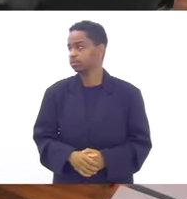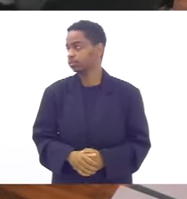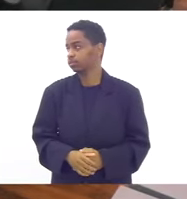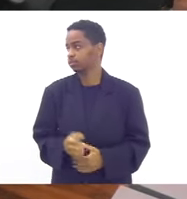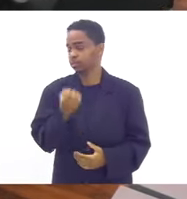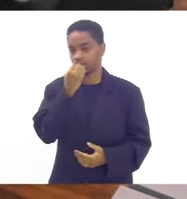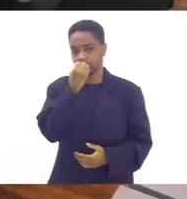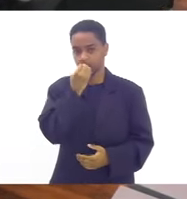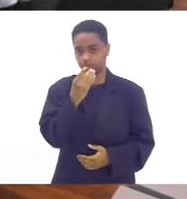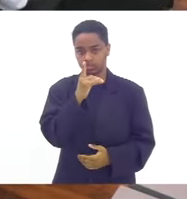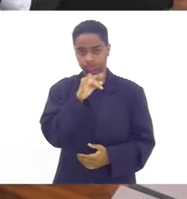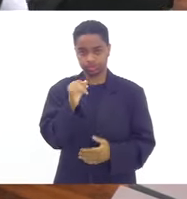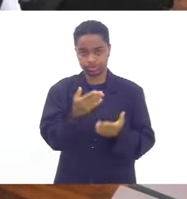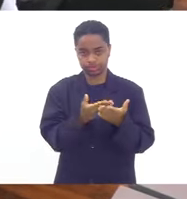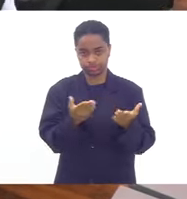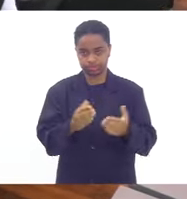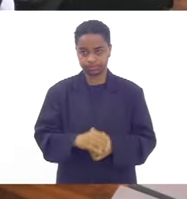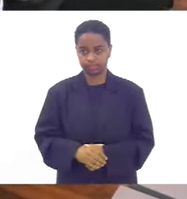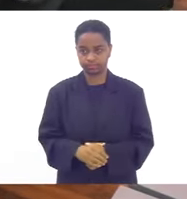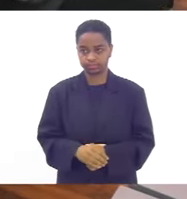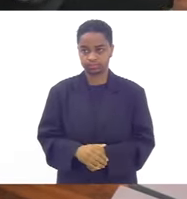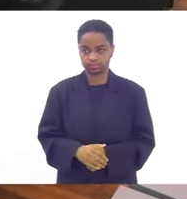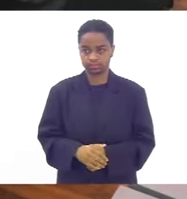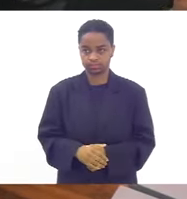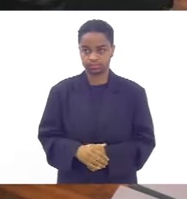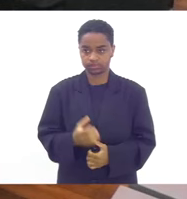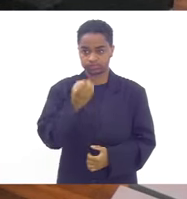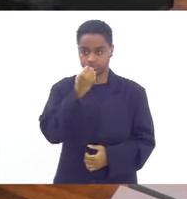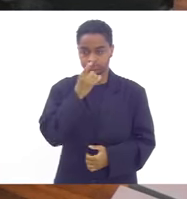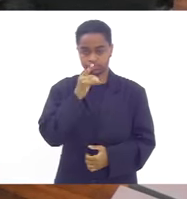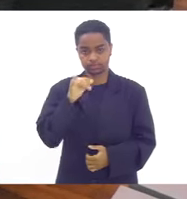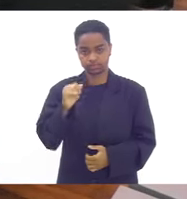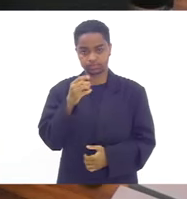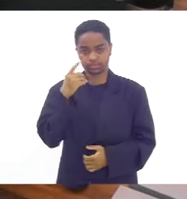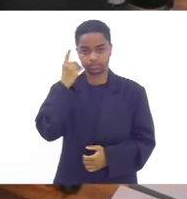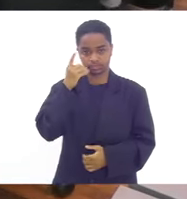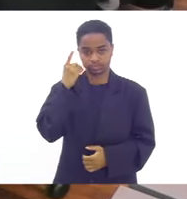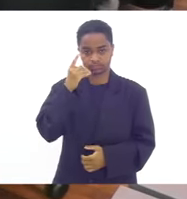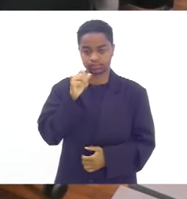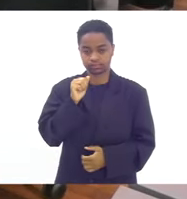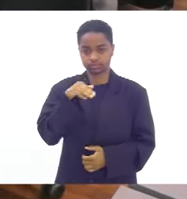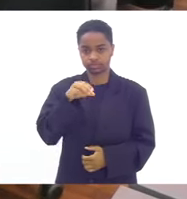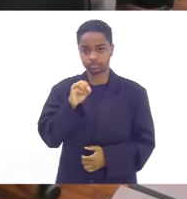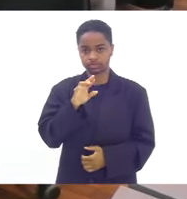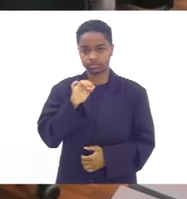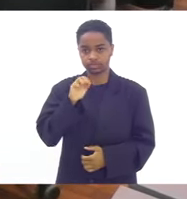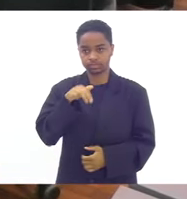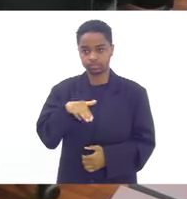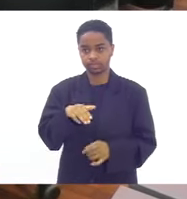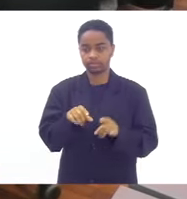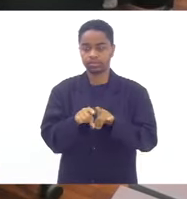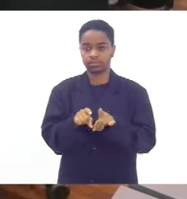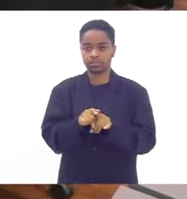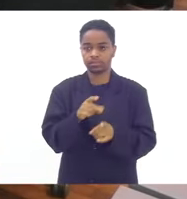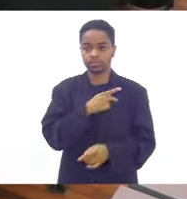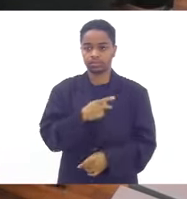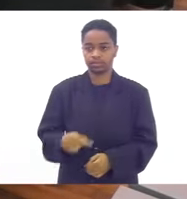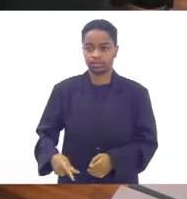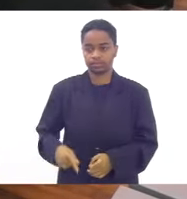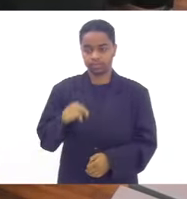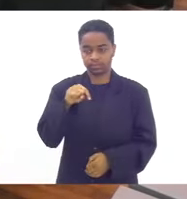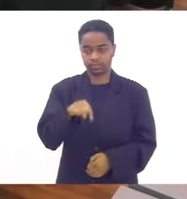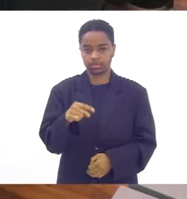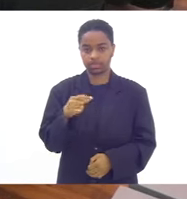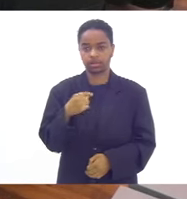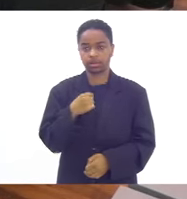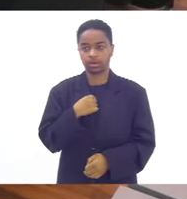Bom dia, presidente. Bom dia a todos. Bom dia, deputado Rodrigo Amorim, presidente dessa comissão, em nome de